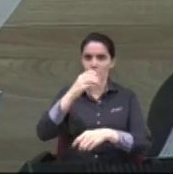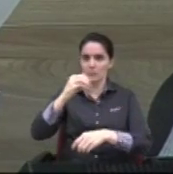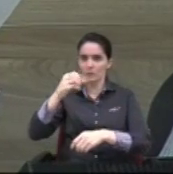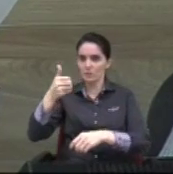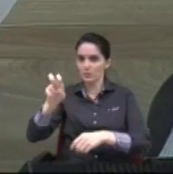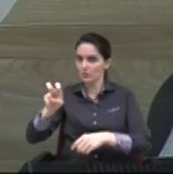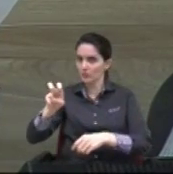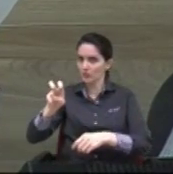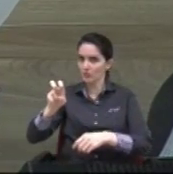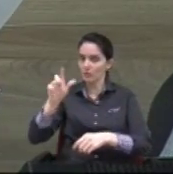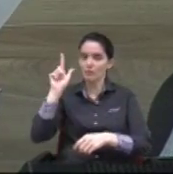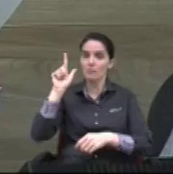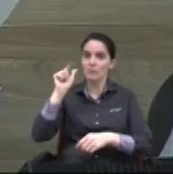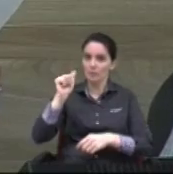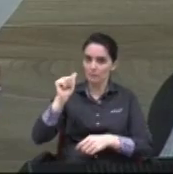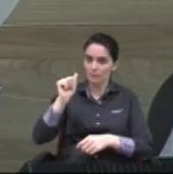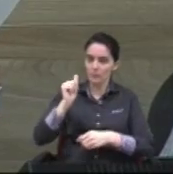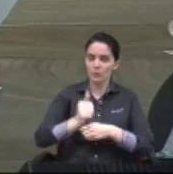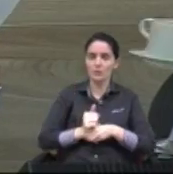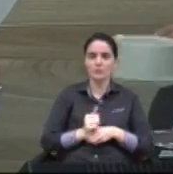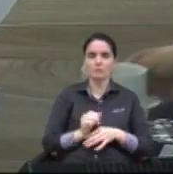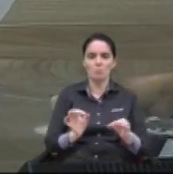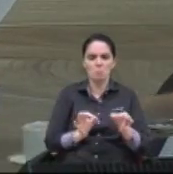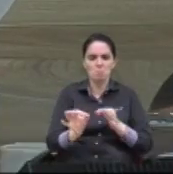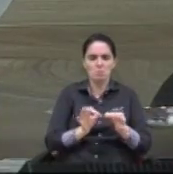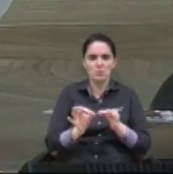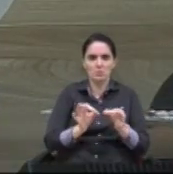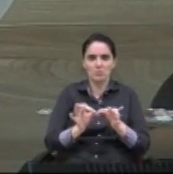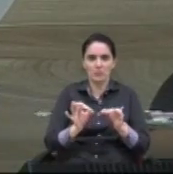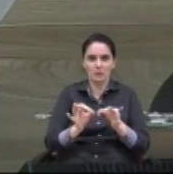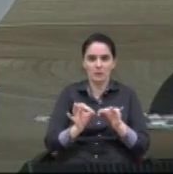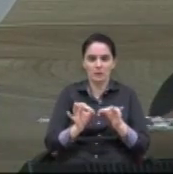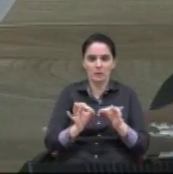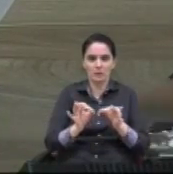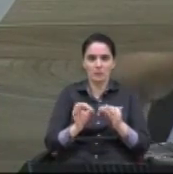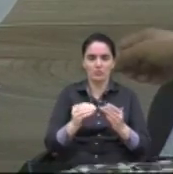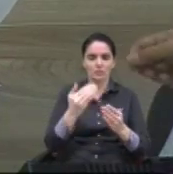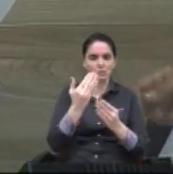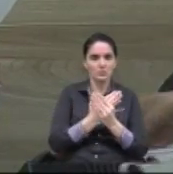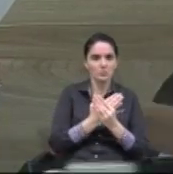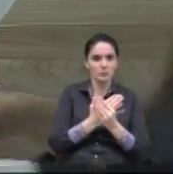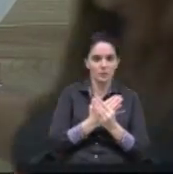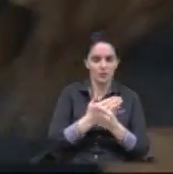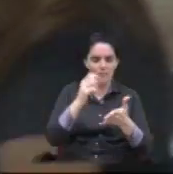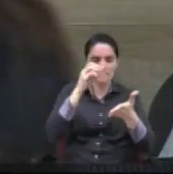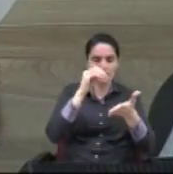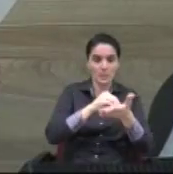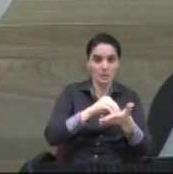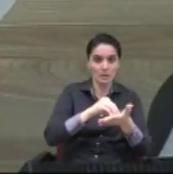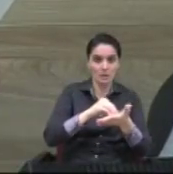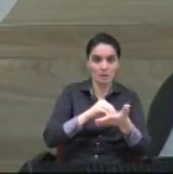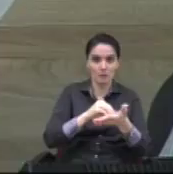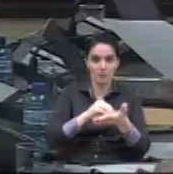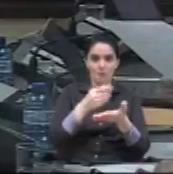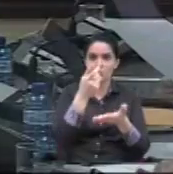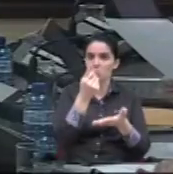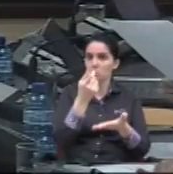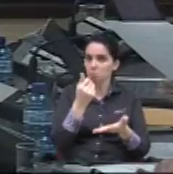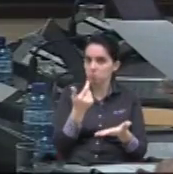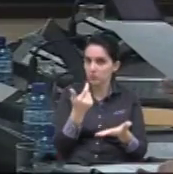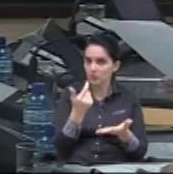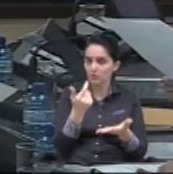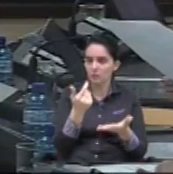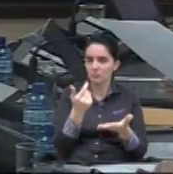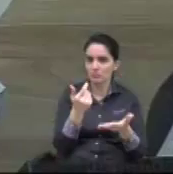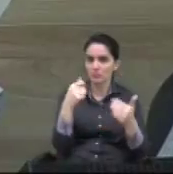de formalização da denúncia com a avaliação dos valores não utilizados a serem